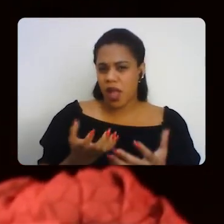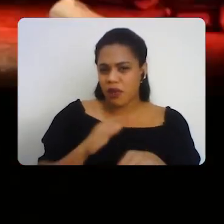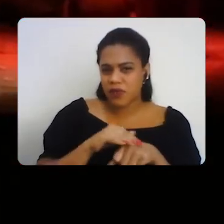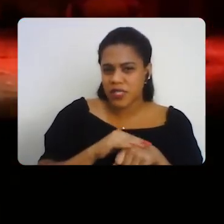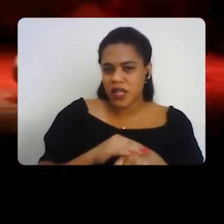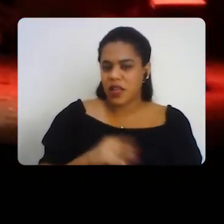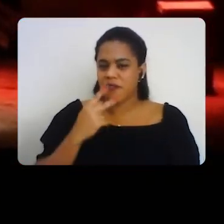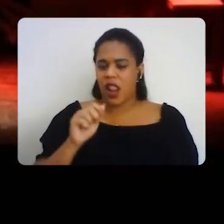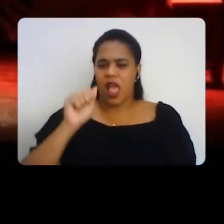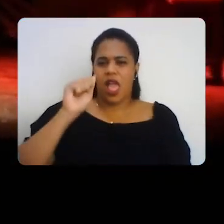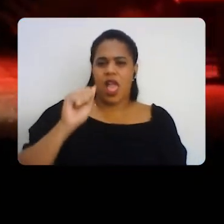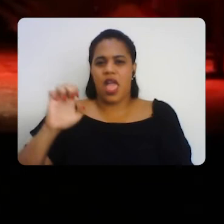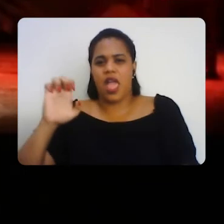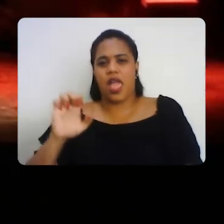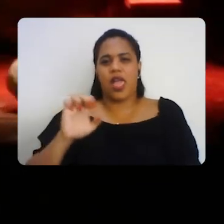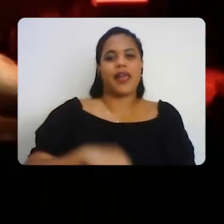ser? Caroeira!